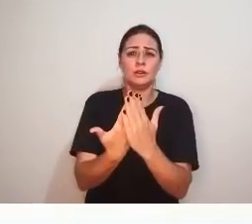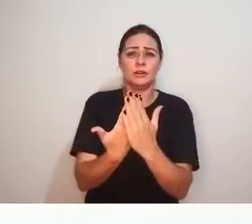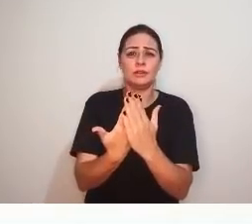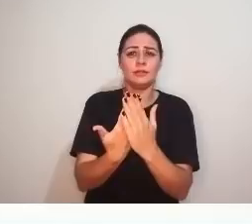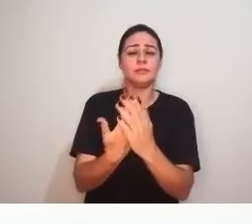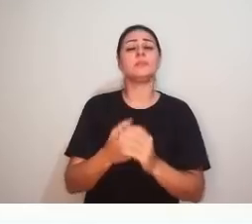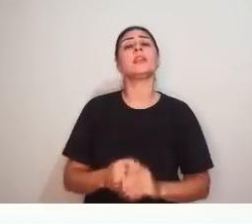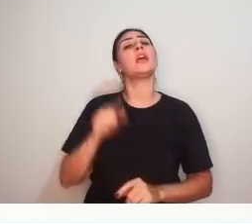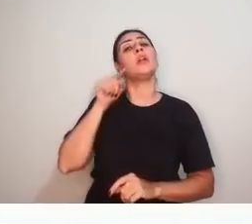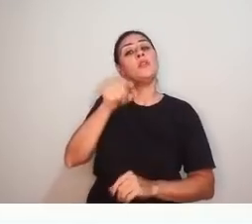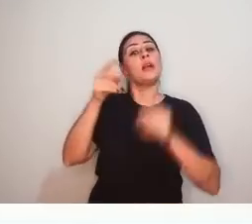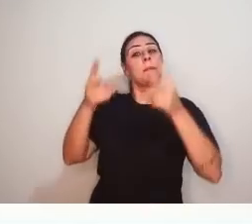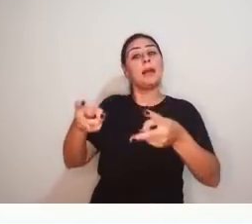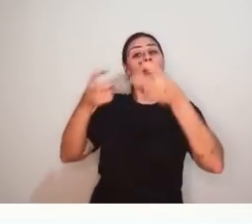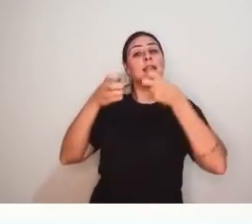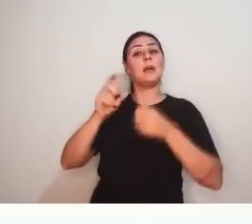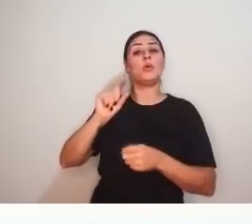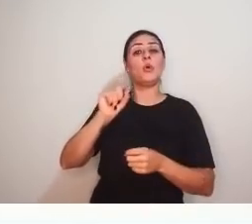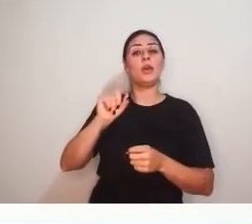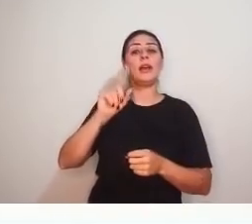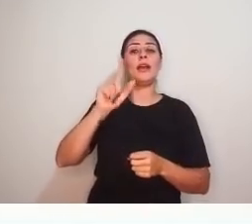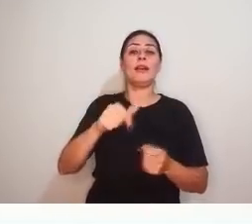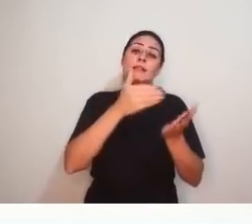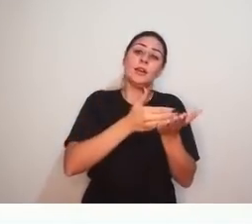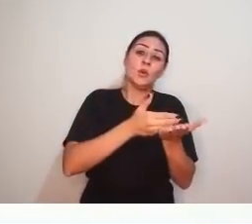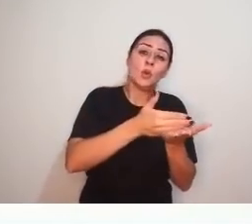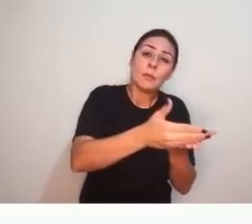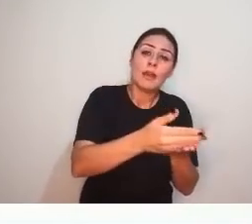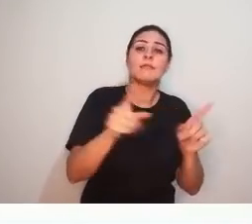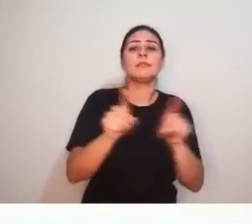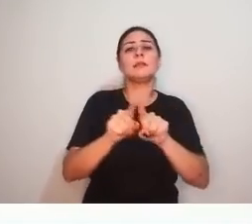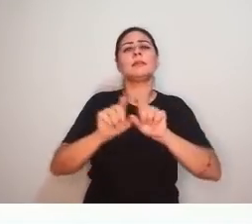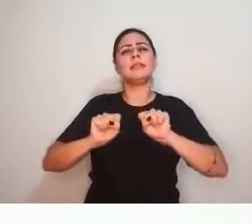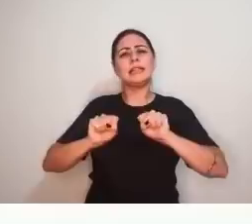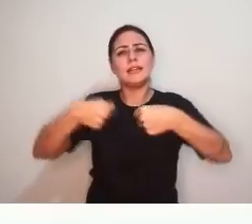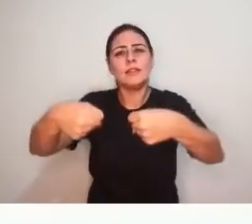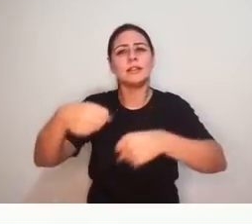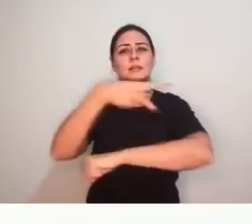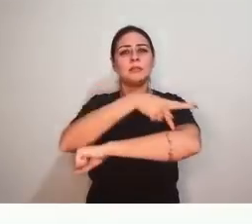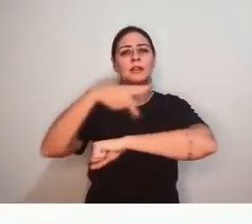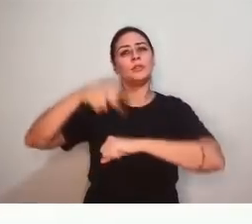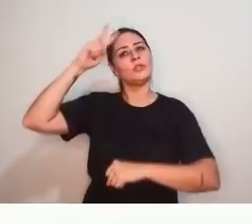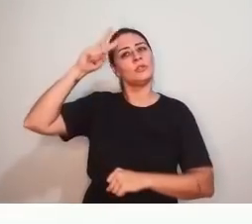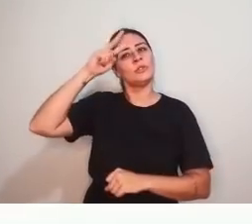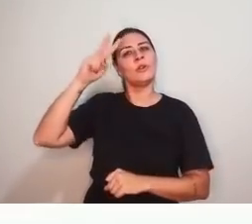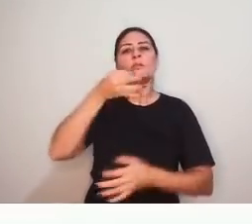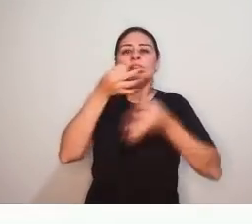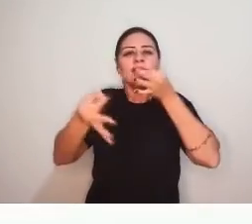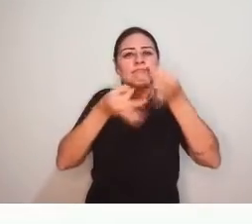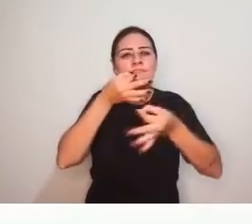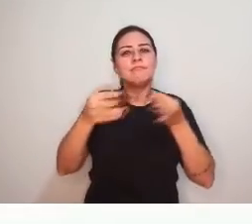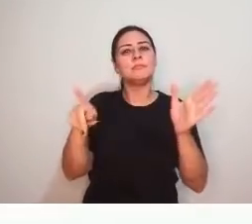notar que, dado ao background, ao back-end e a defesa da pedagogia histórico-crítica